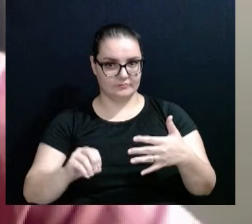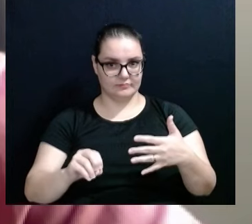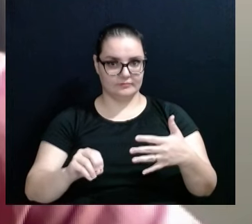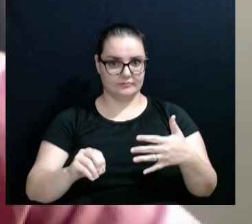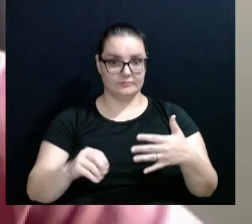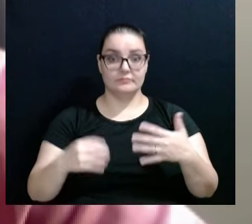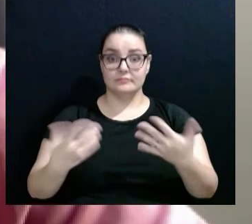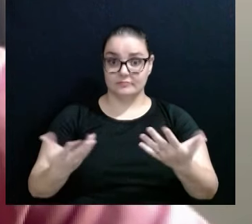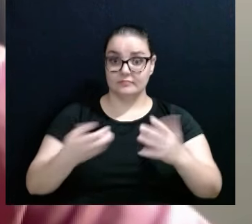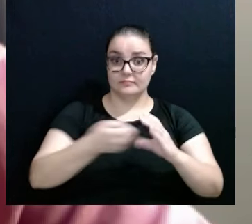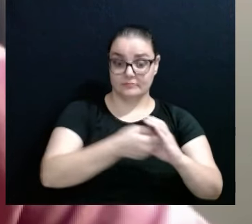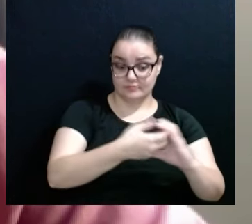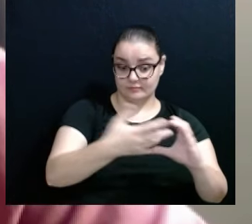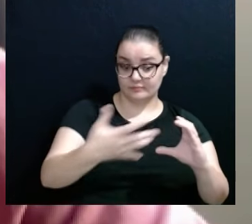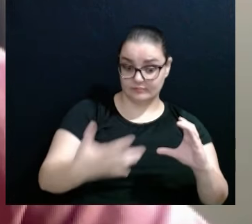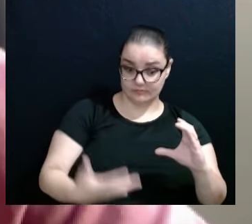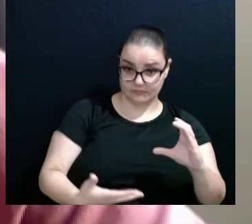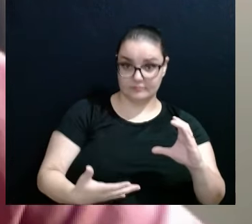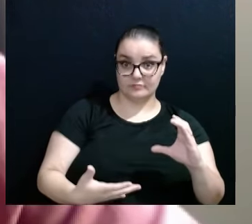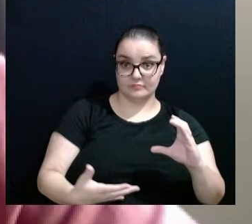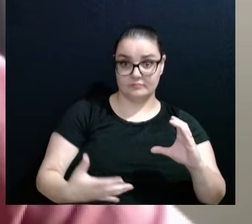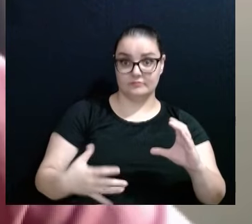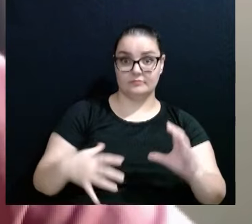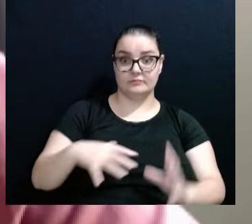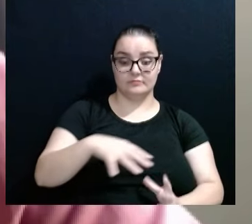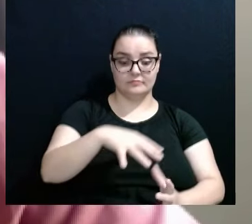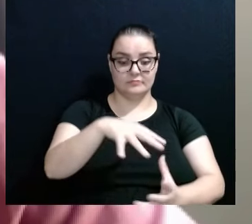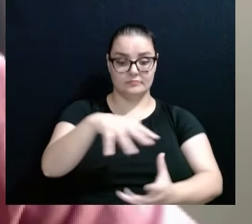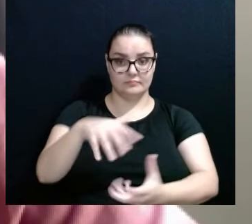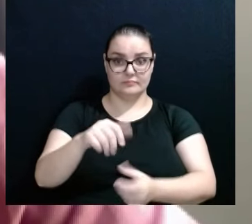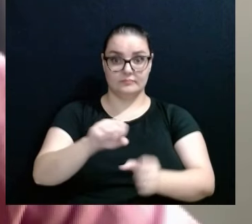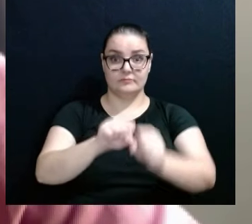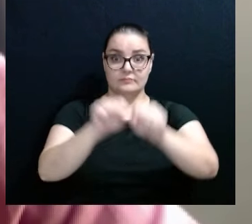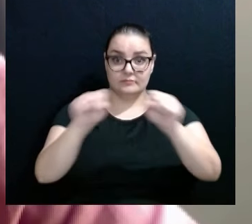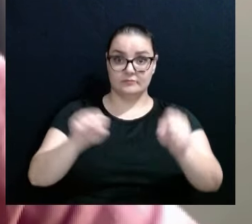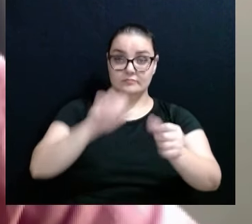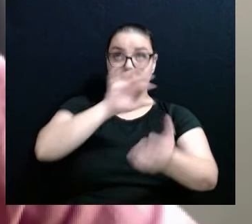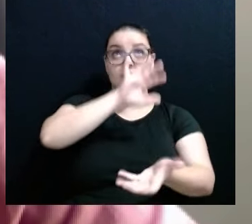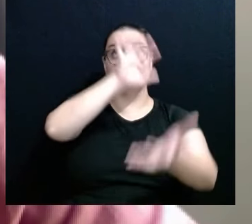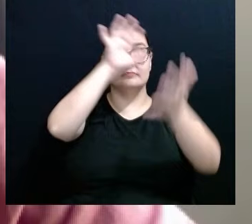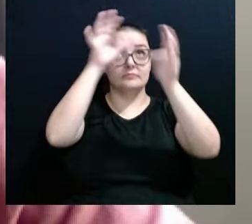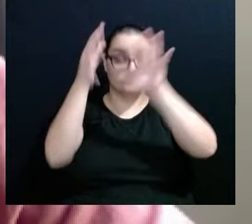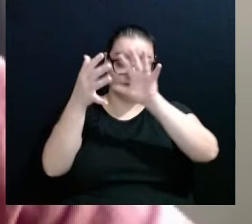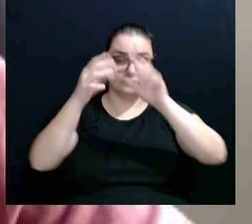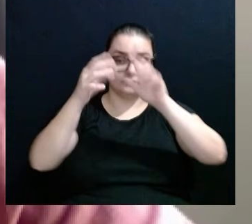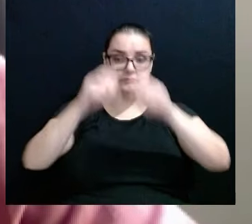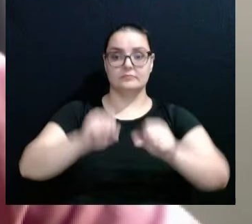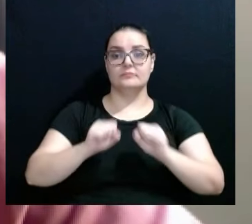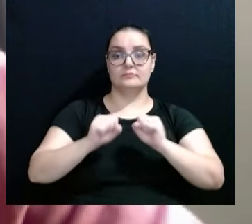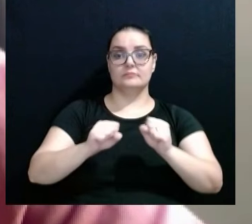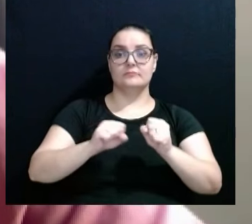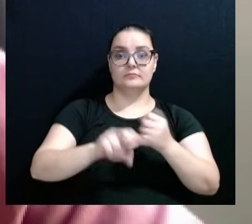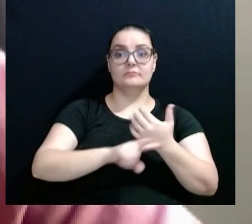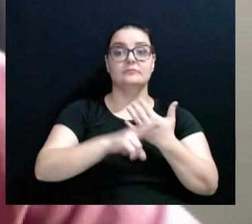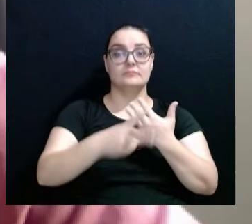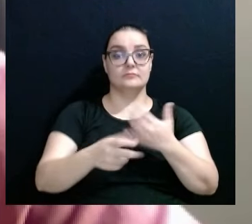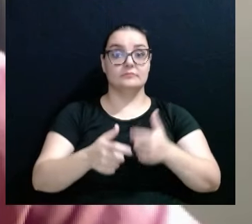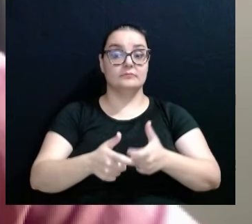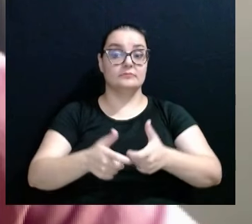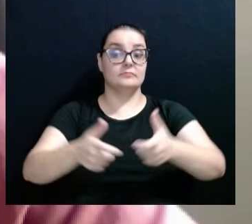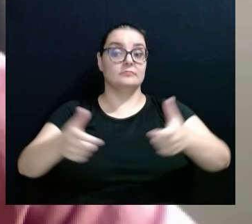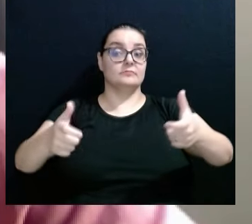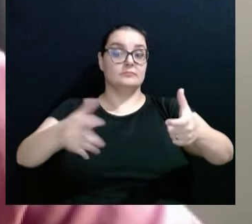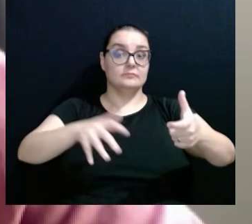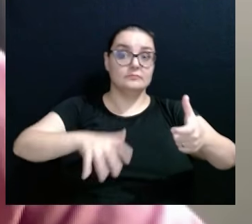sistema climático. São características do nosso planeta, do nosso sistema climático, que podem